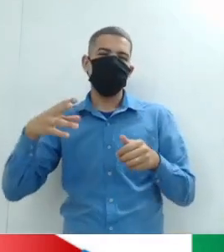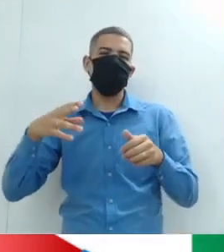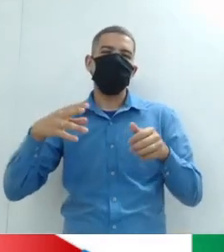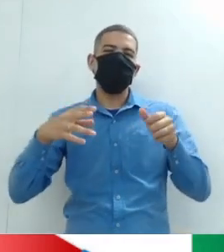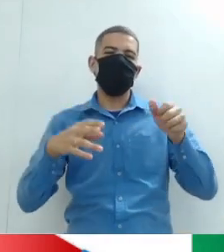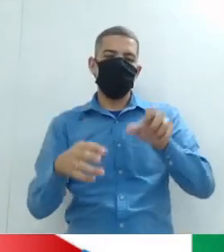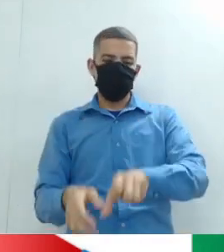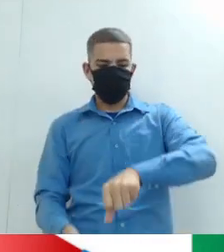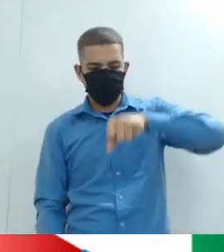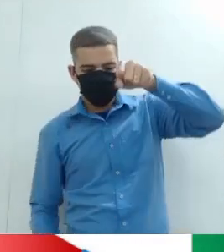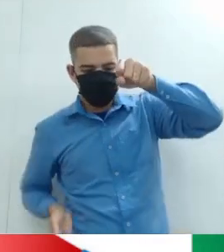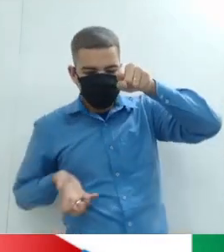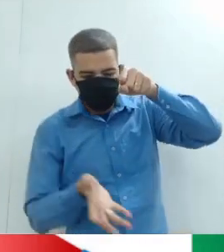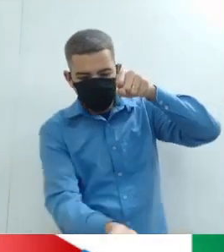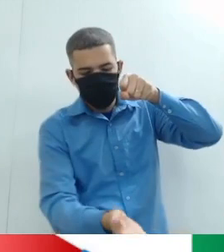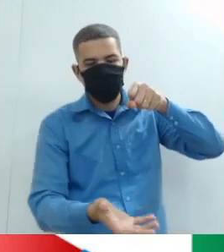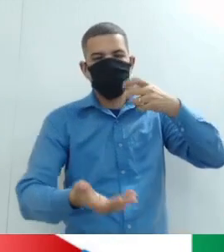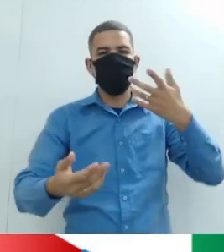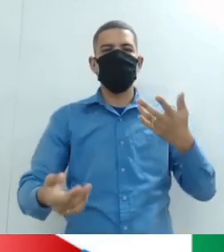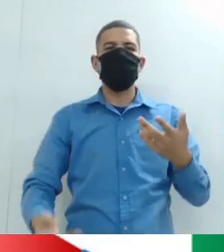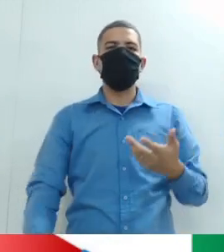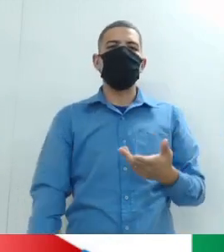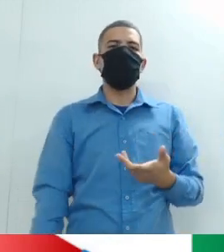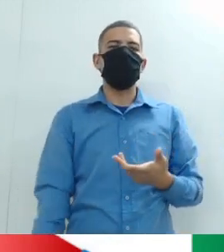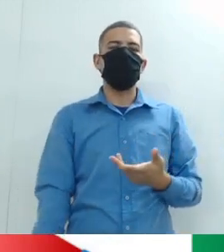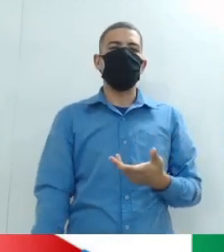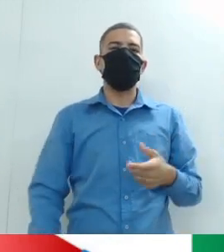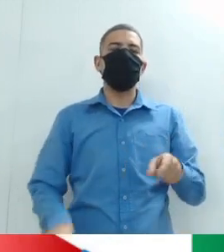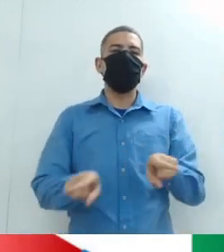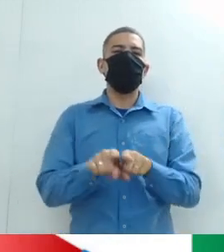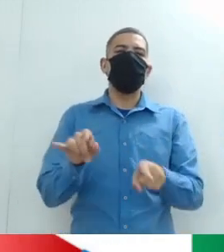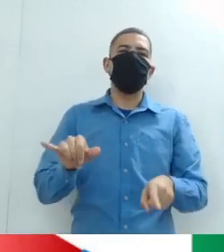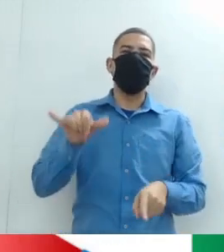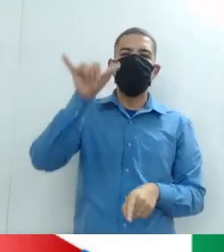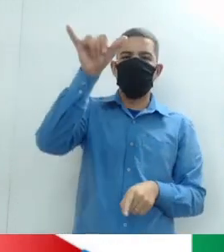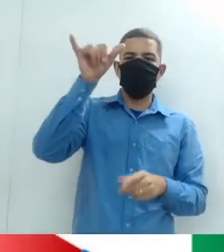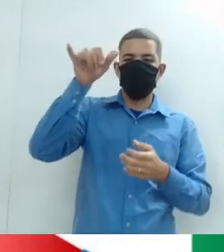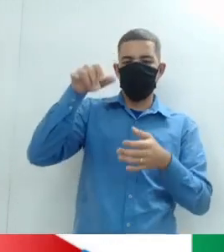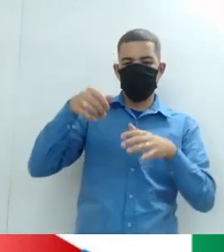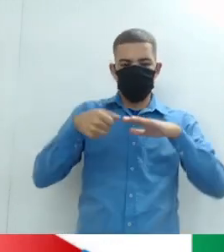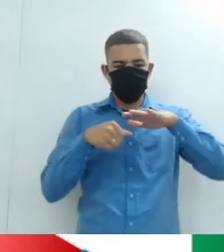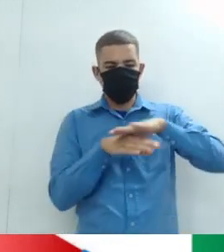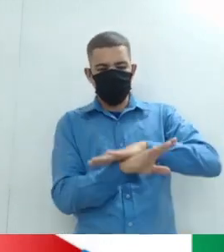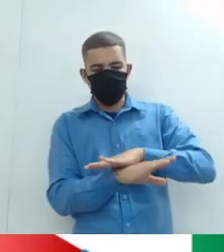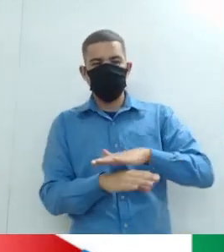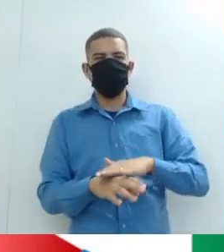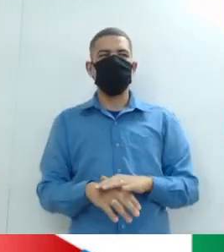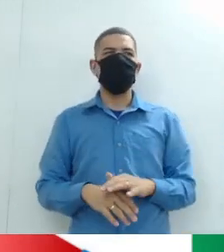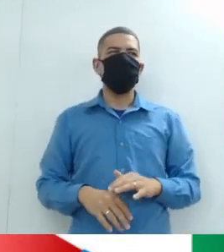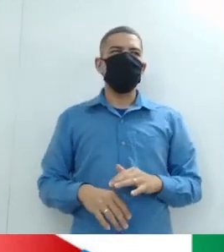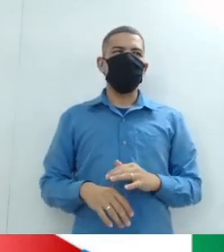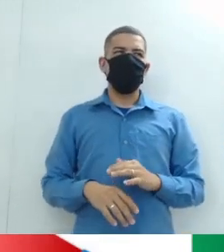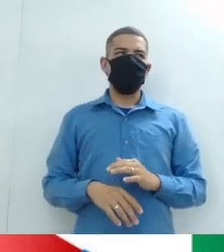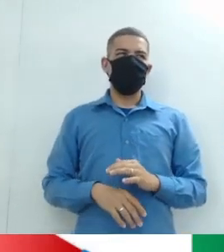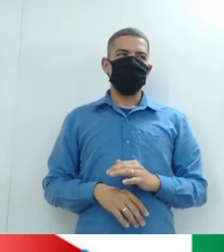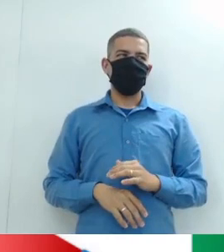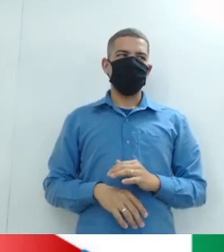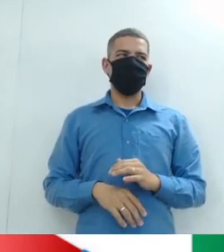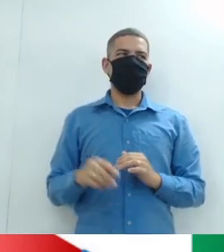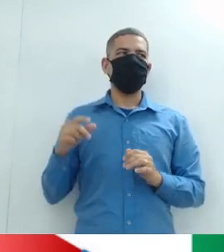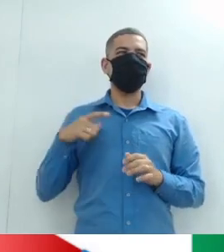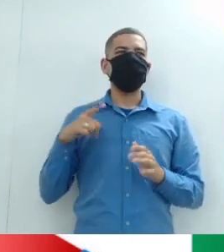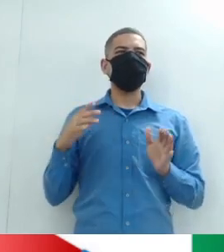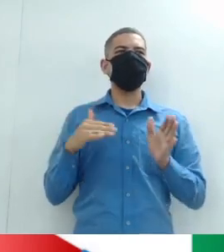da poltrona como embaixo do ônibus, no avião lá embaixo, também lá em cima no avião, que te limita até